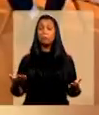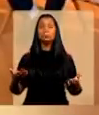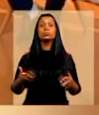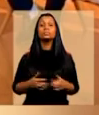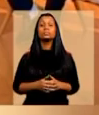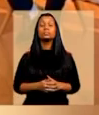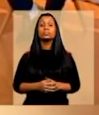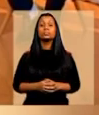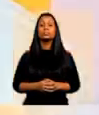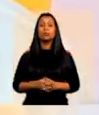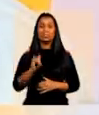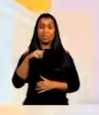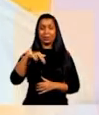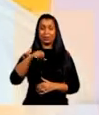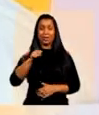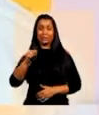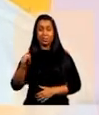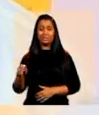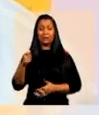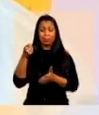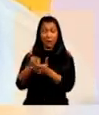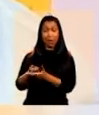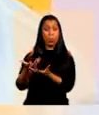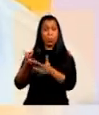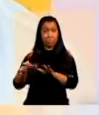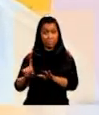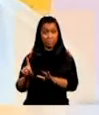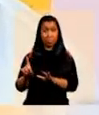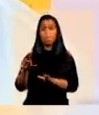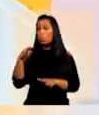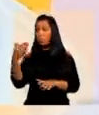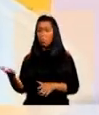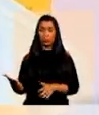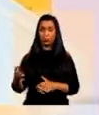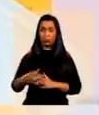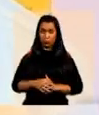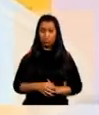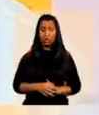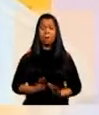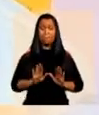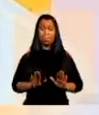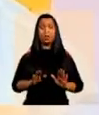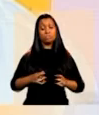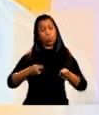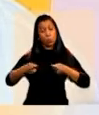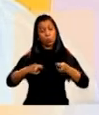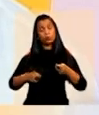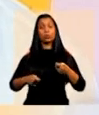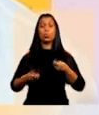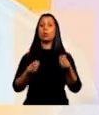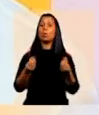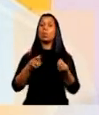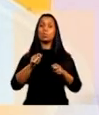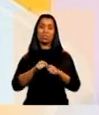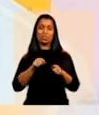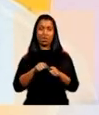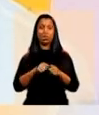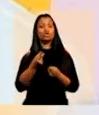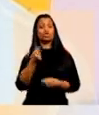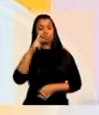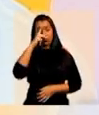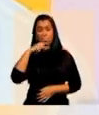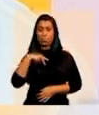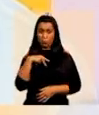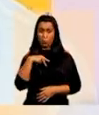assim, o INSS querendo pagar ou não é um fator externo, eu não tenho controle sobre isso. Mas eu tenho controle sobre o que eu faço